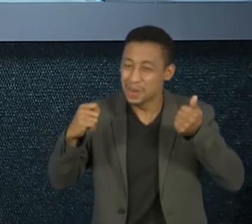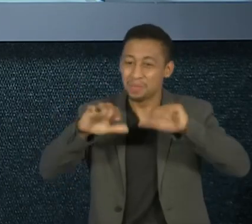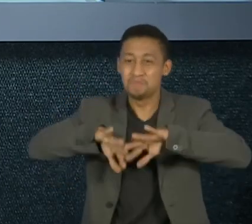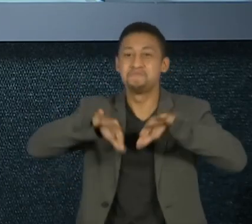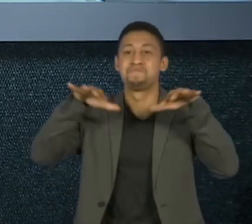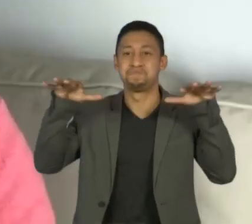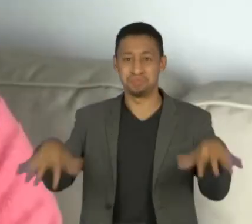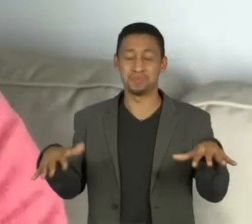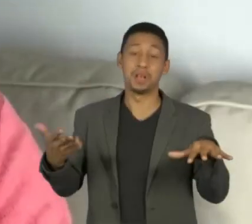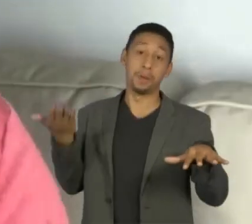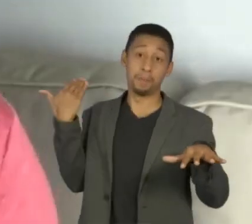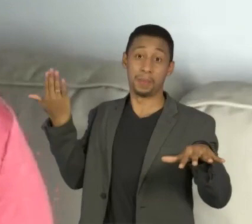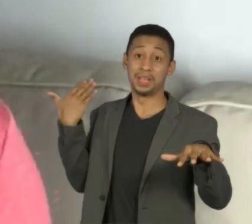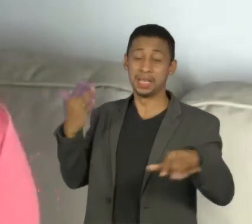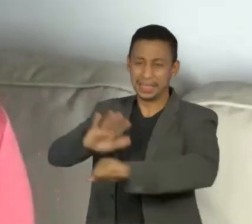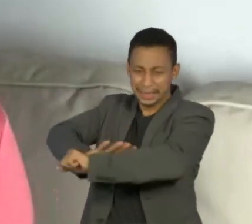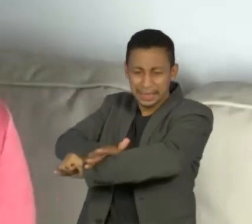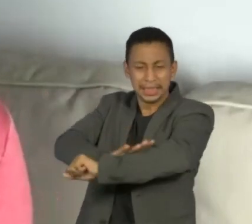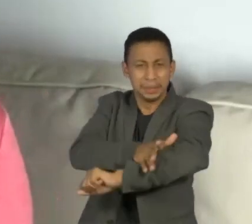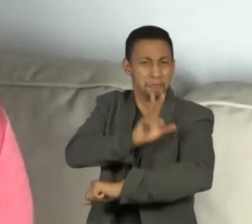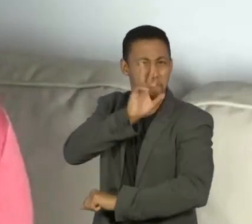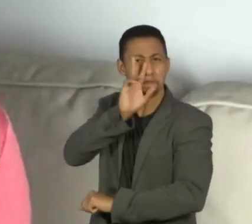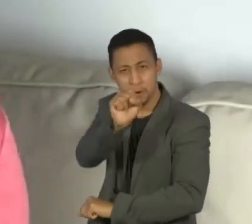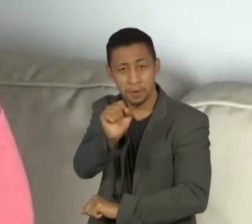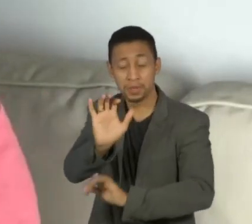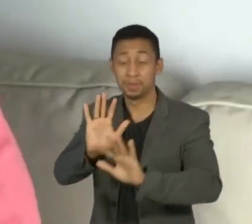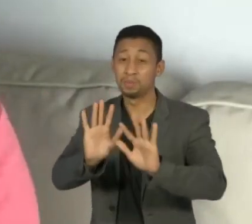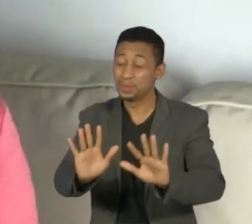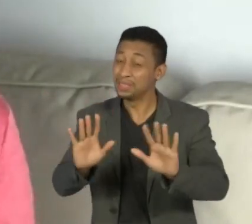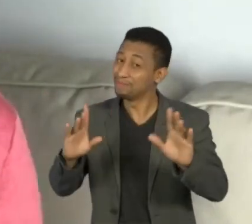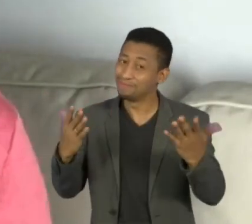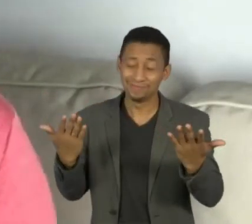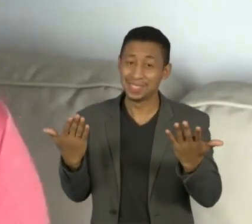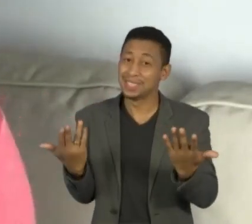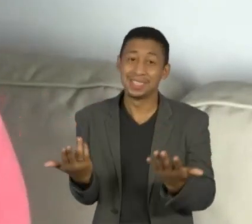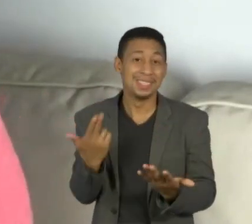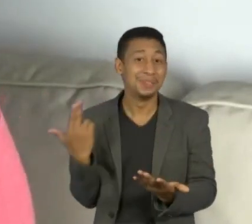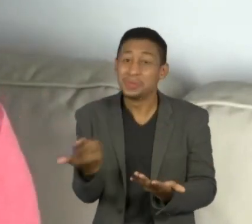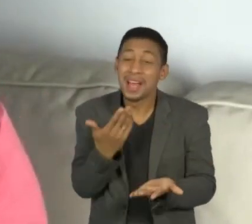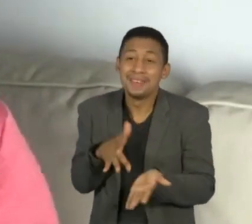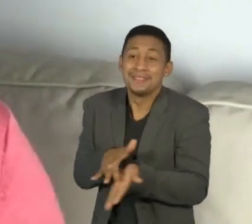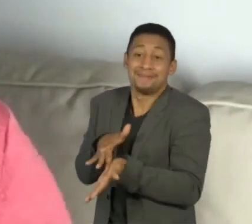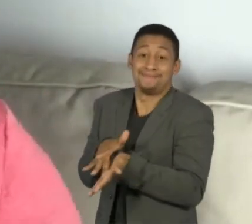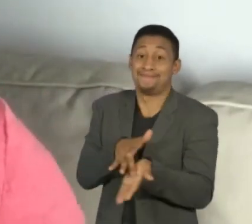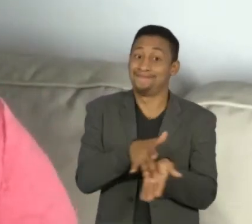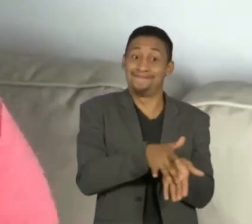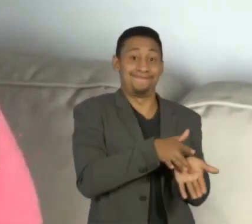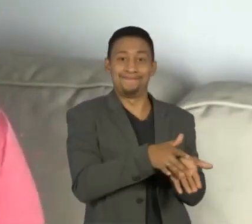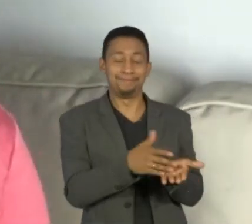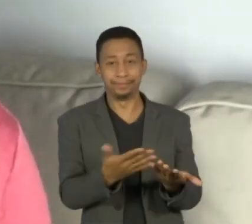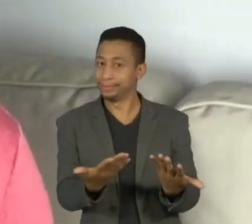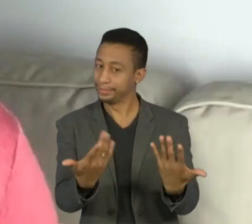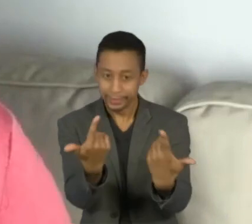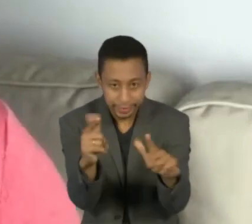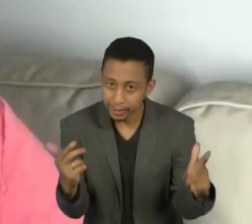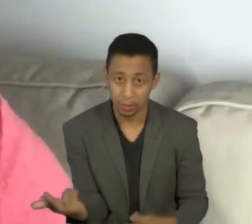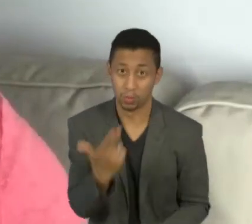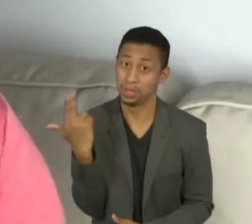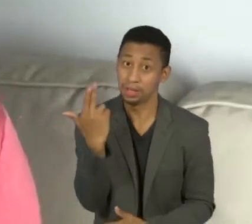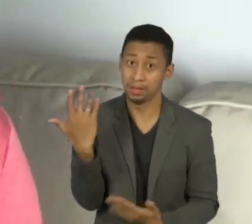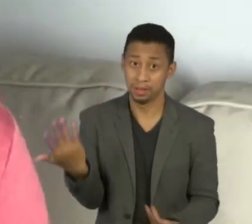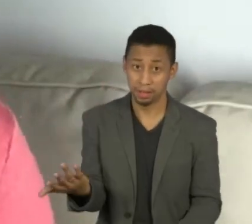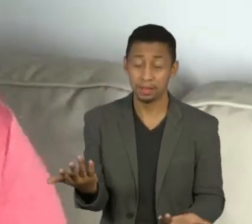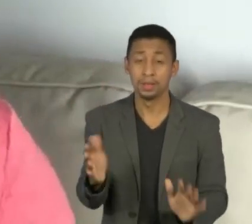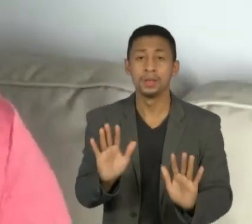dos cidadãos afro-americanos. Então, não tinha como fingir que não estava acontecendo. Portanto, nos Estados Unidos,